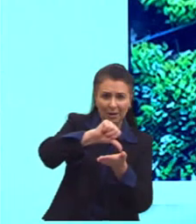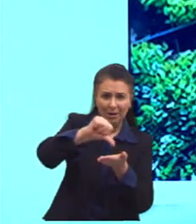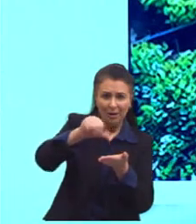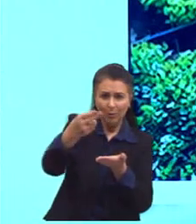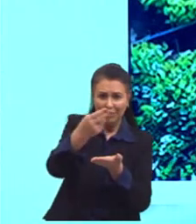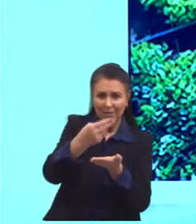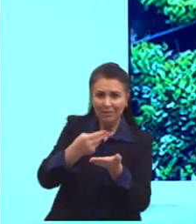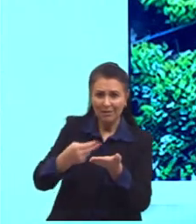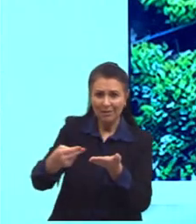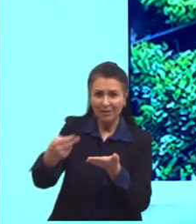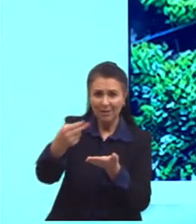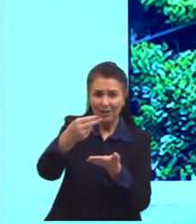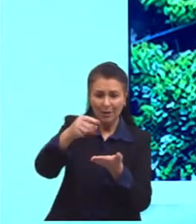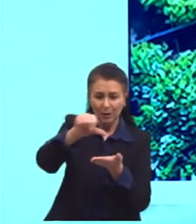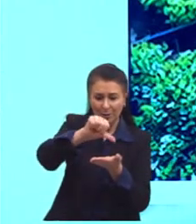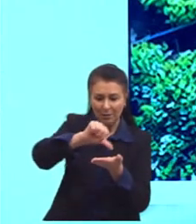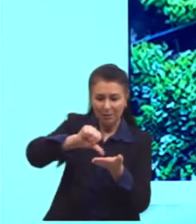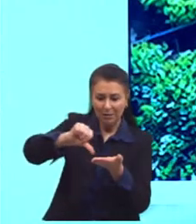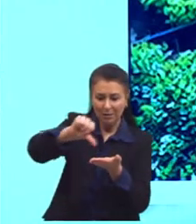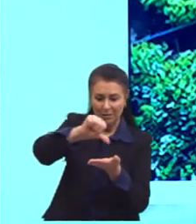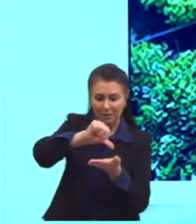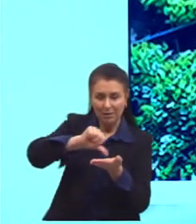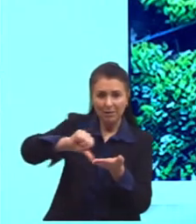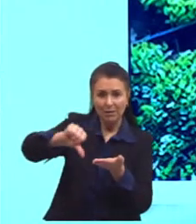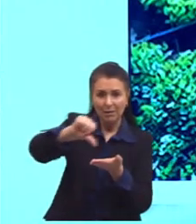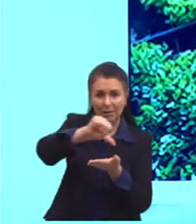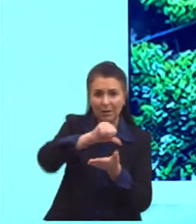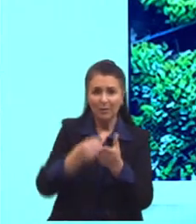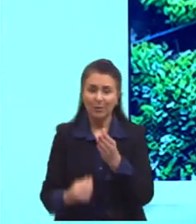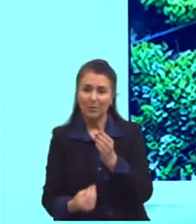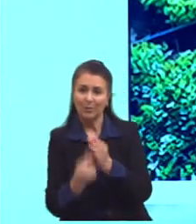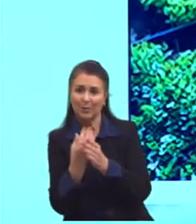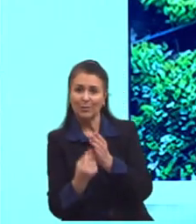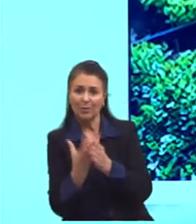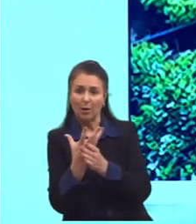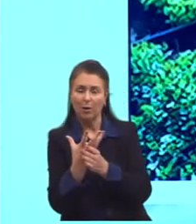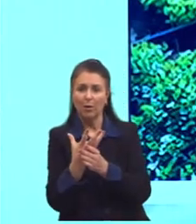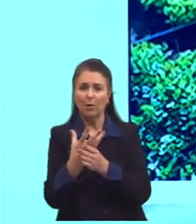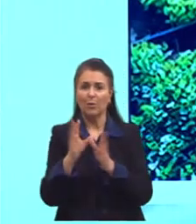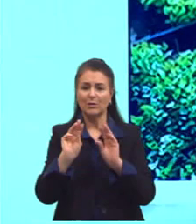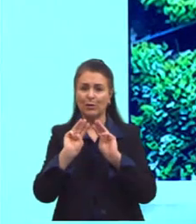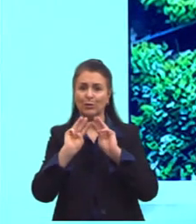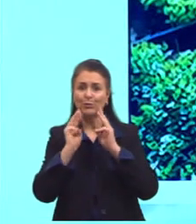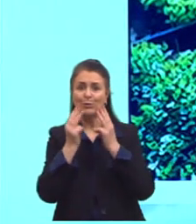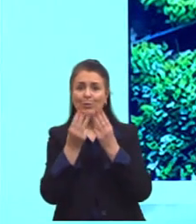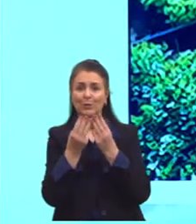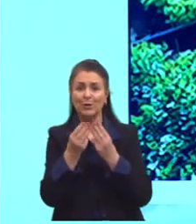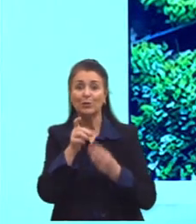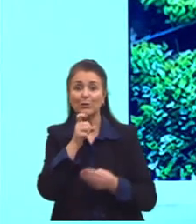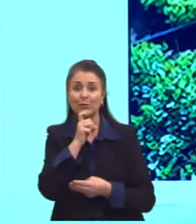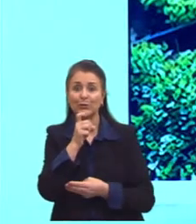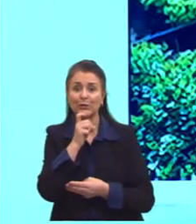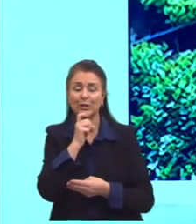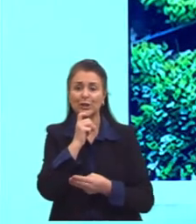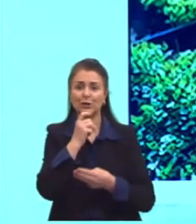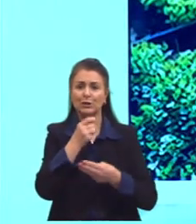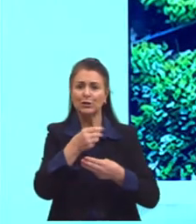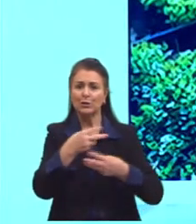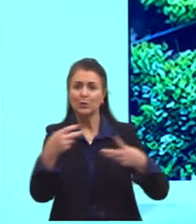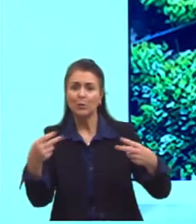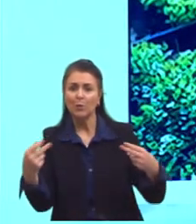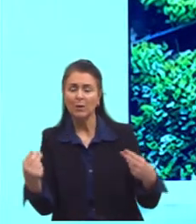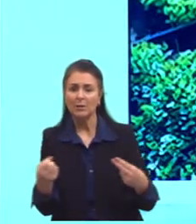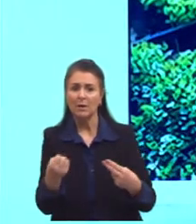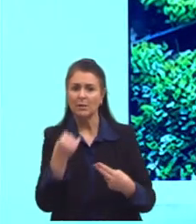cada círculo ali vai ser um círculo de produção de alguma hortaliça né de de algum vegetal ele então vai ser